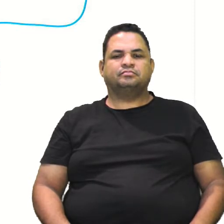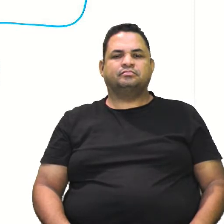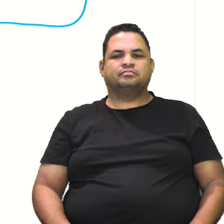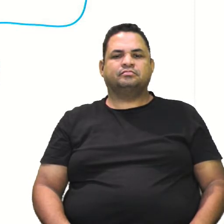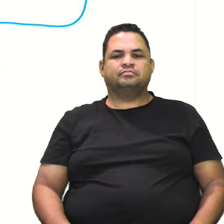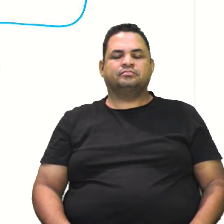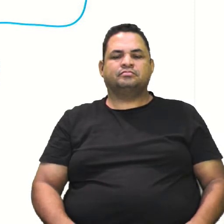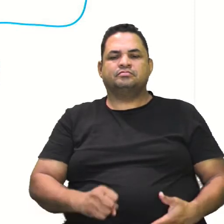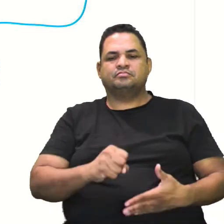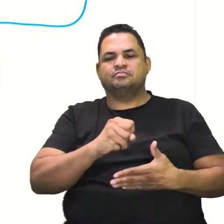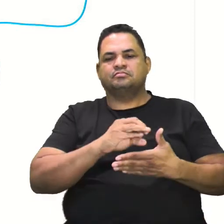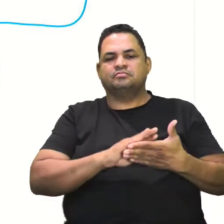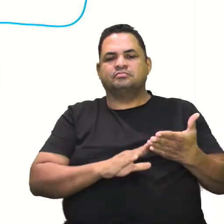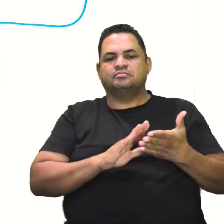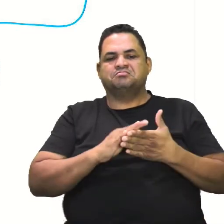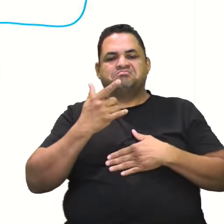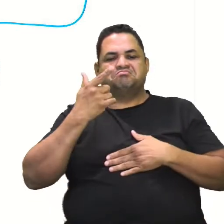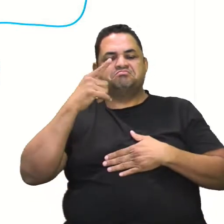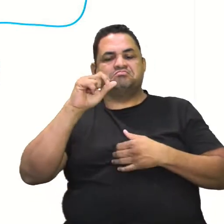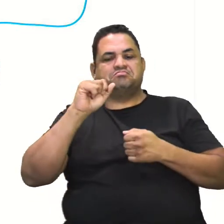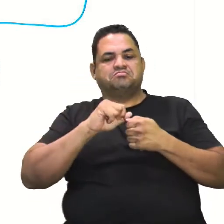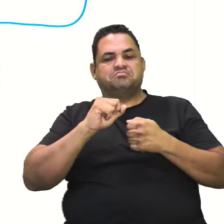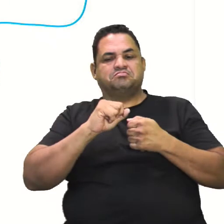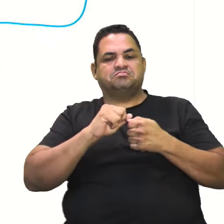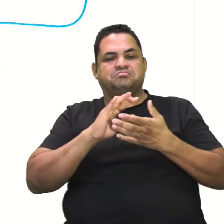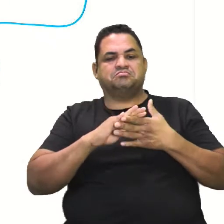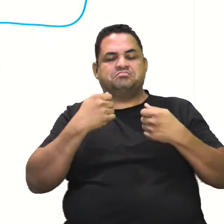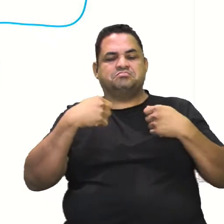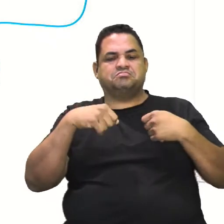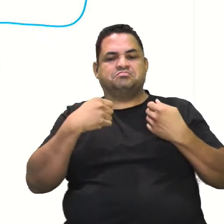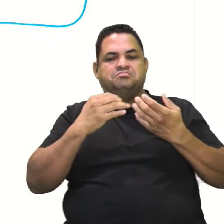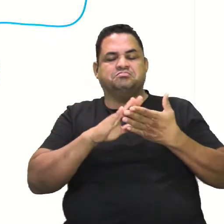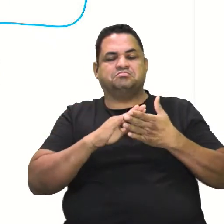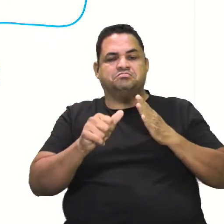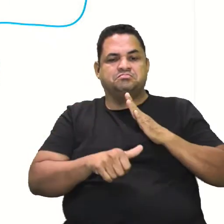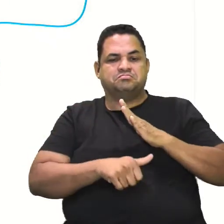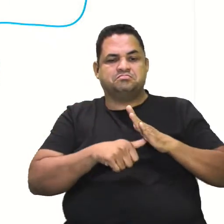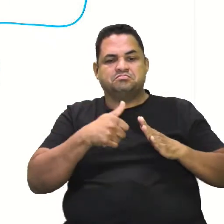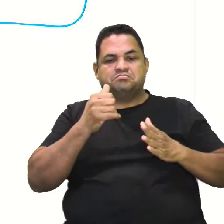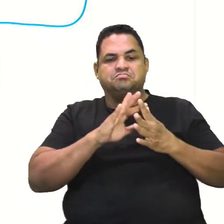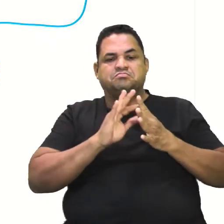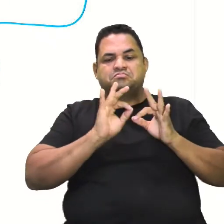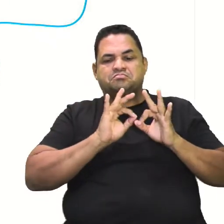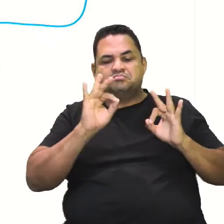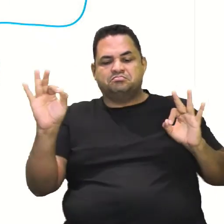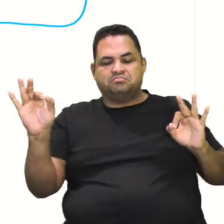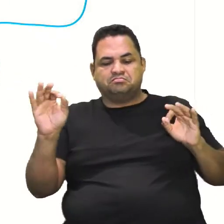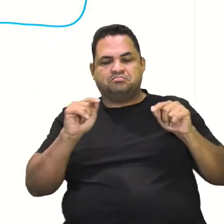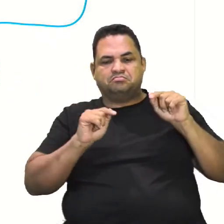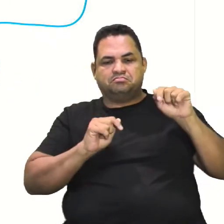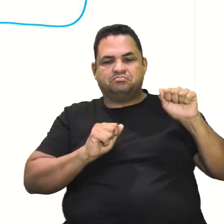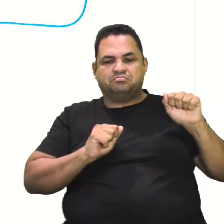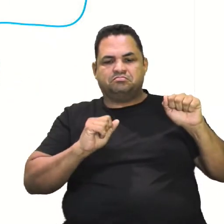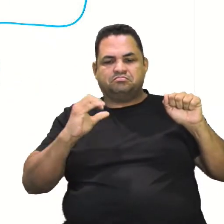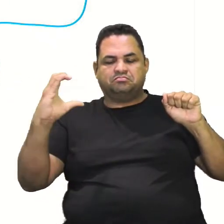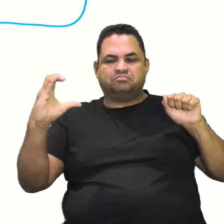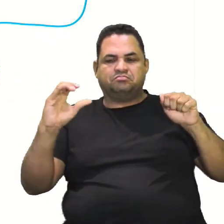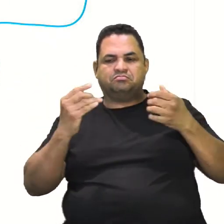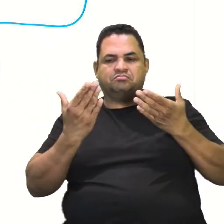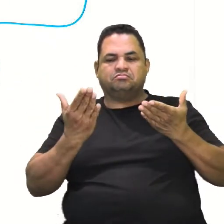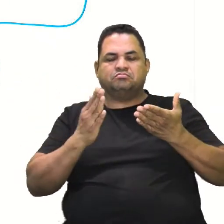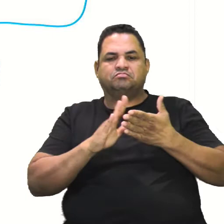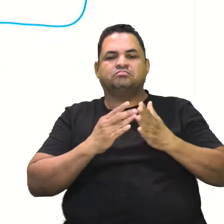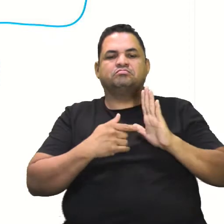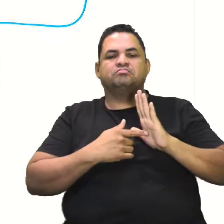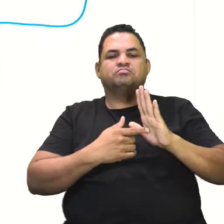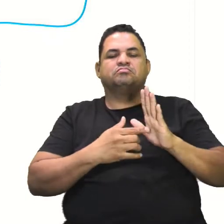Então, nessa questão, se vocês não conseguiram fazer, é porque a gente precisava primeiro fazer a distância entre os pontos A e C, que